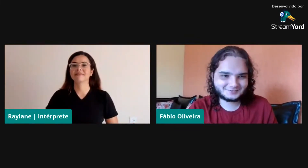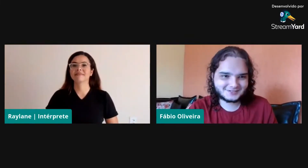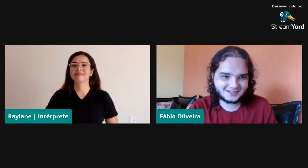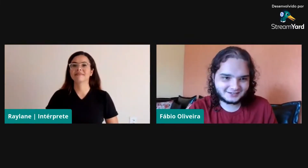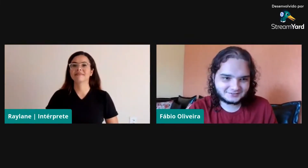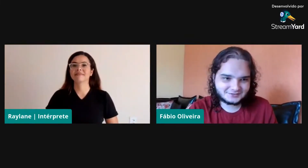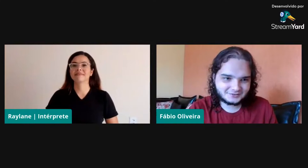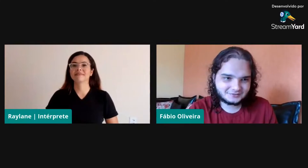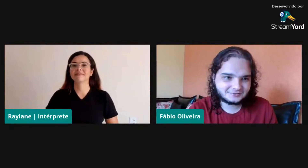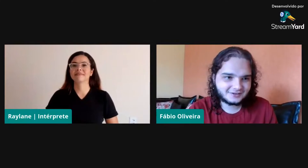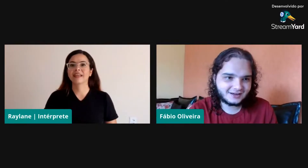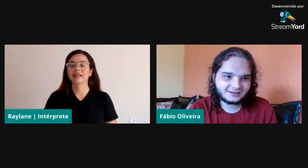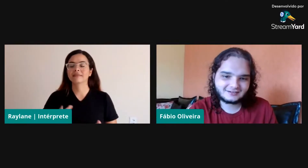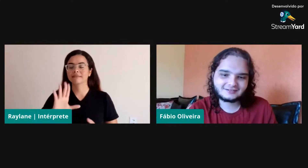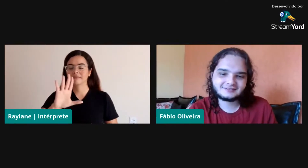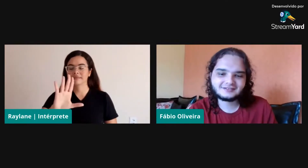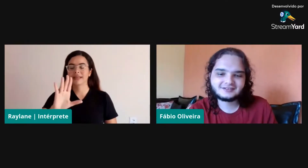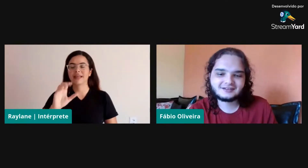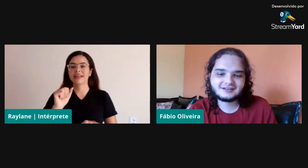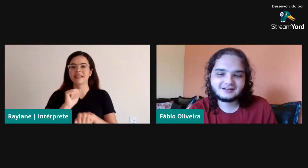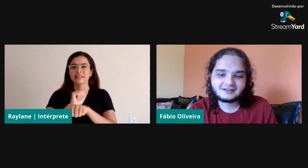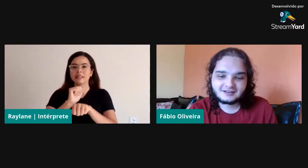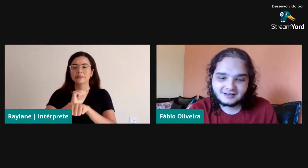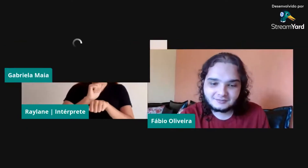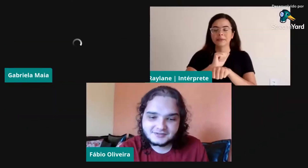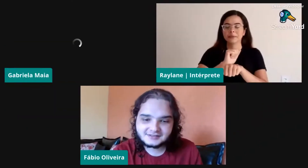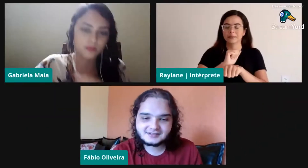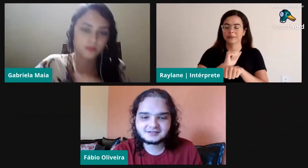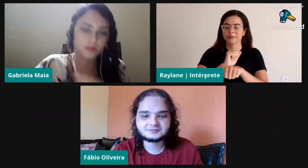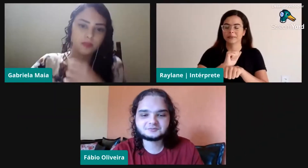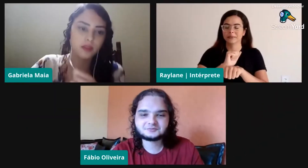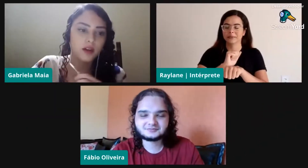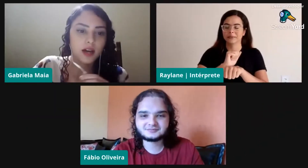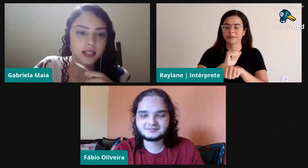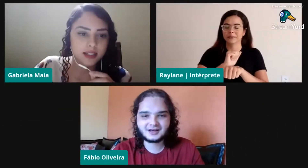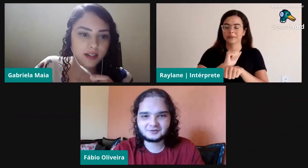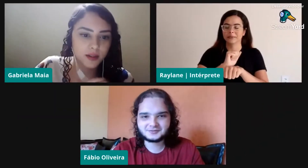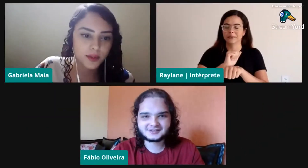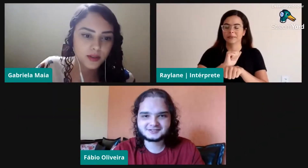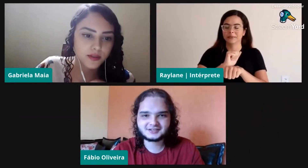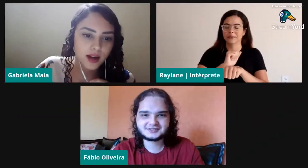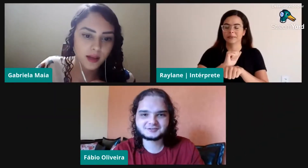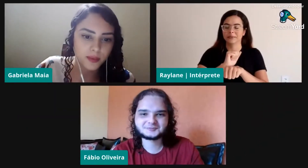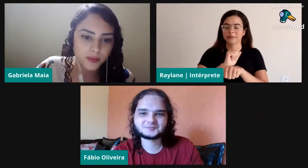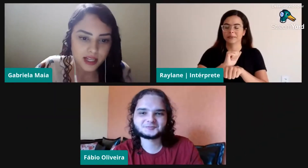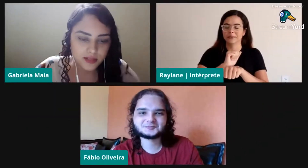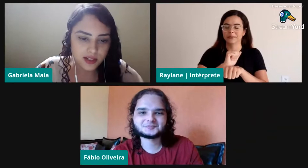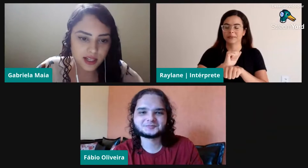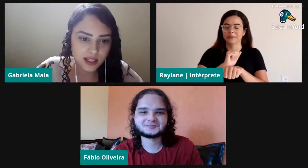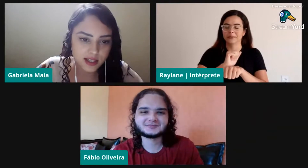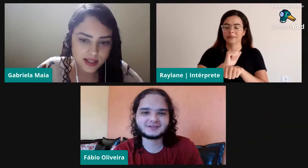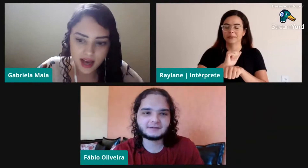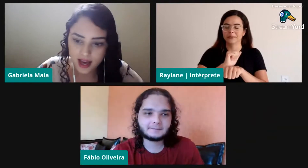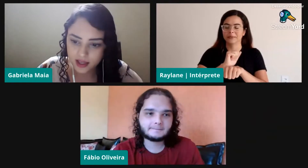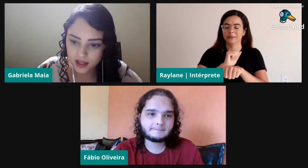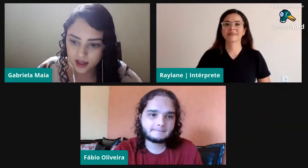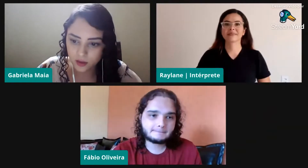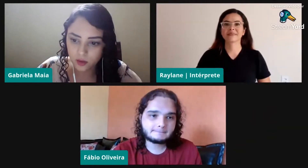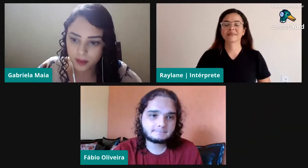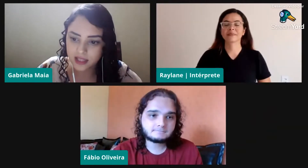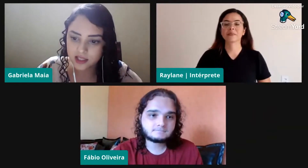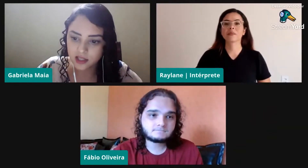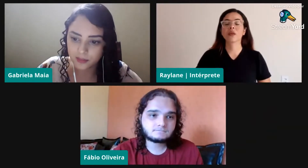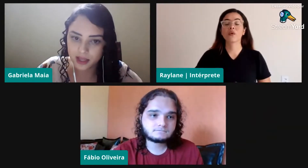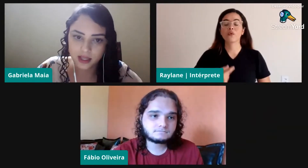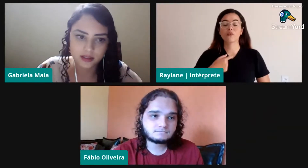tendo problemas técnicos com a apresentação. Tranquilo, Fábio. Se você quiser que